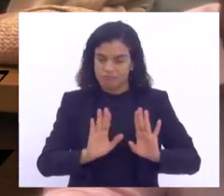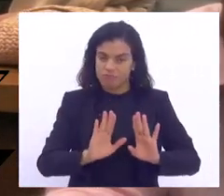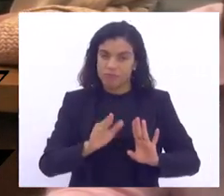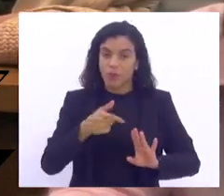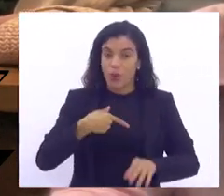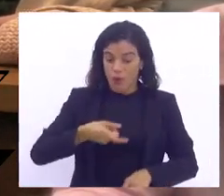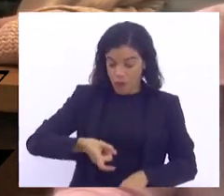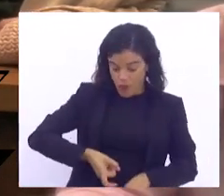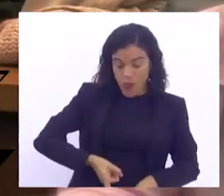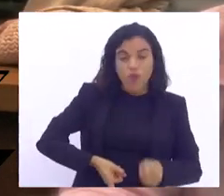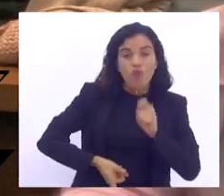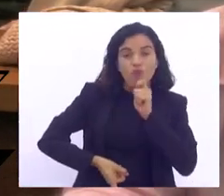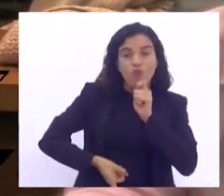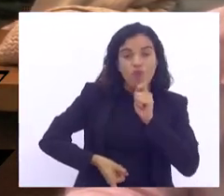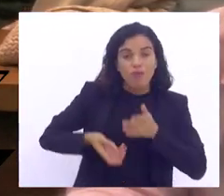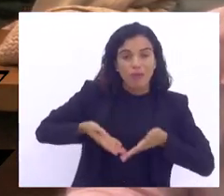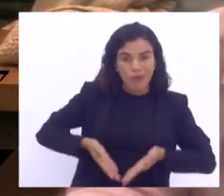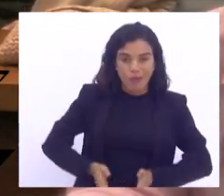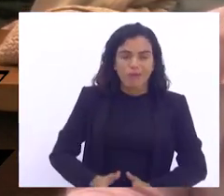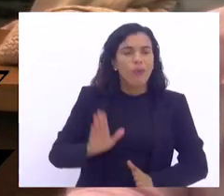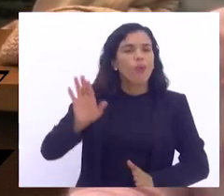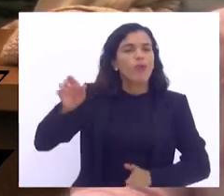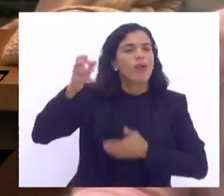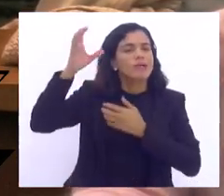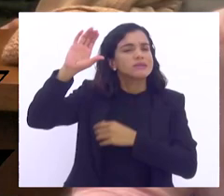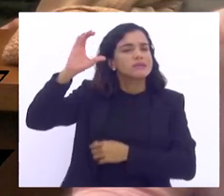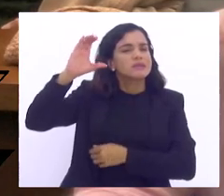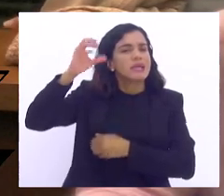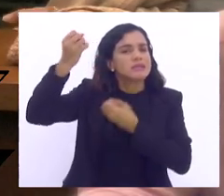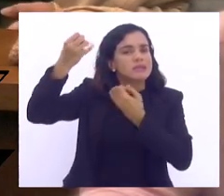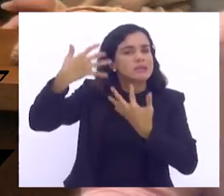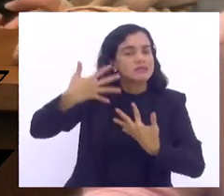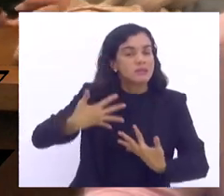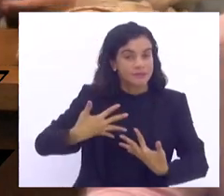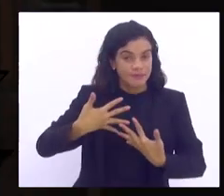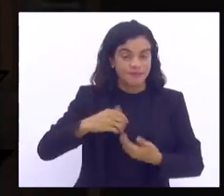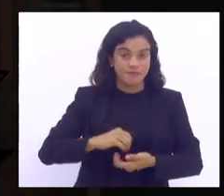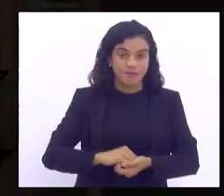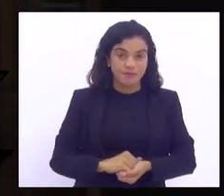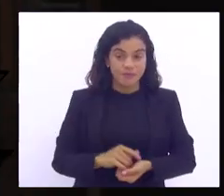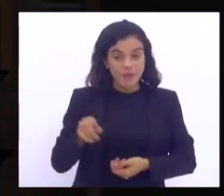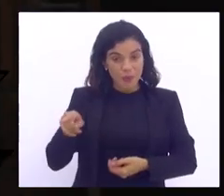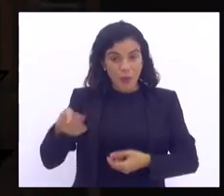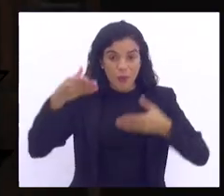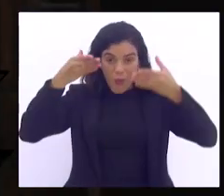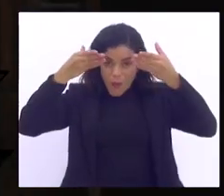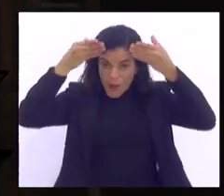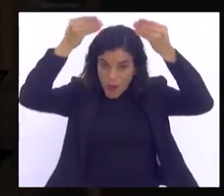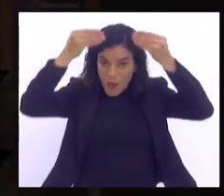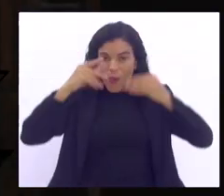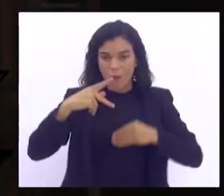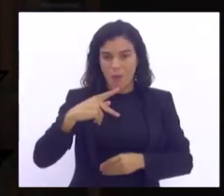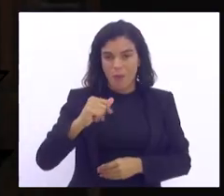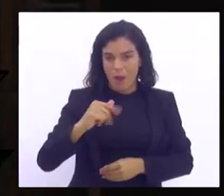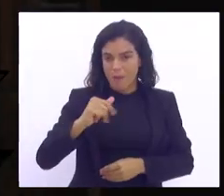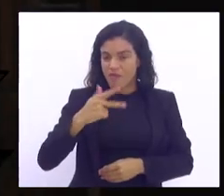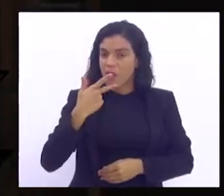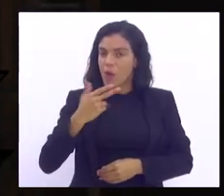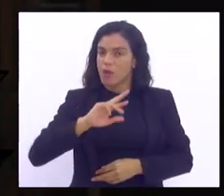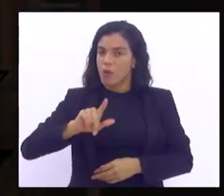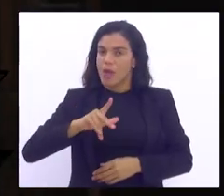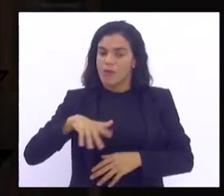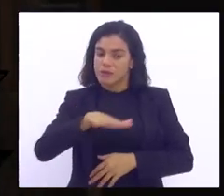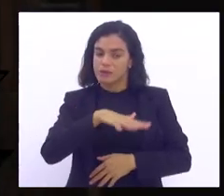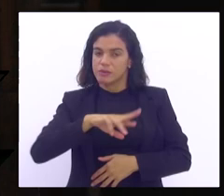nascido? O que, que diz a ciência? Como ressaltou o Papa Francisco, esse tema não é questão de religião, é questão